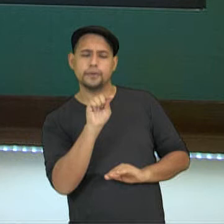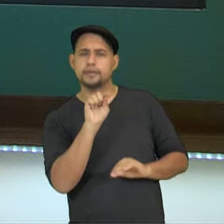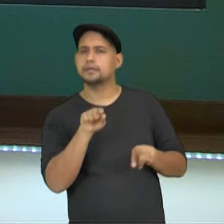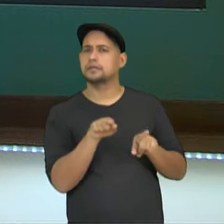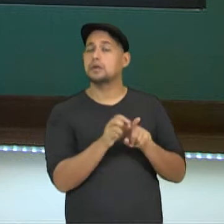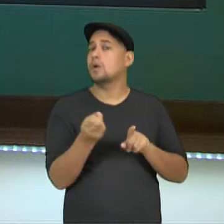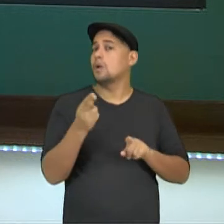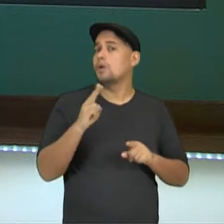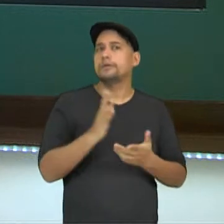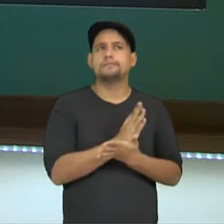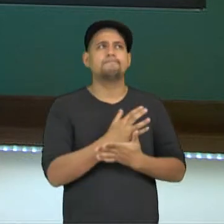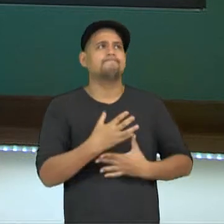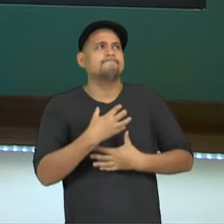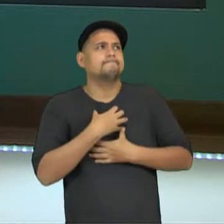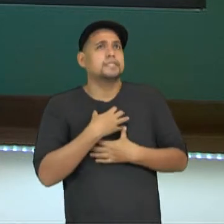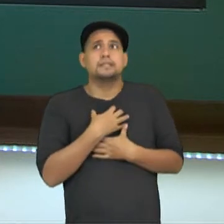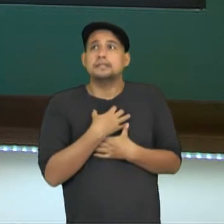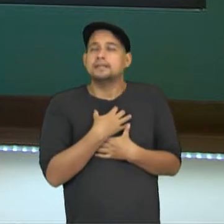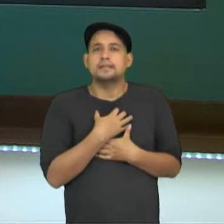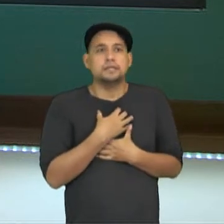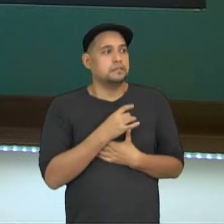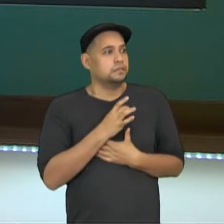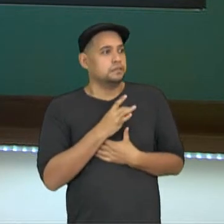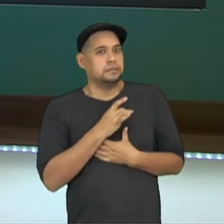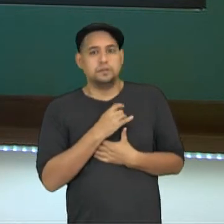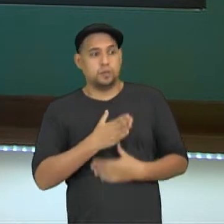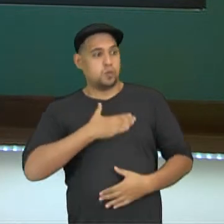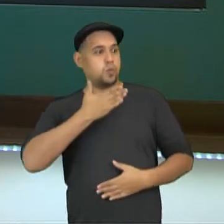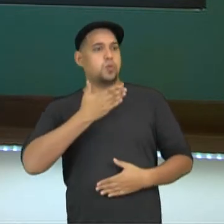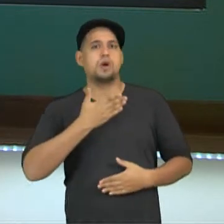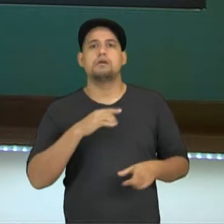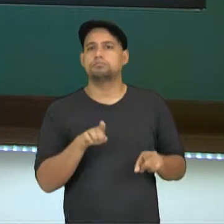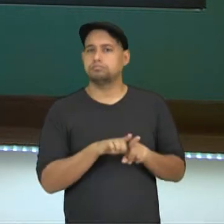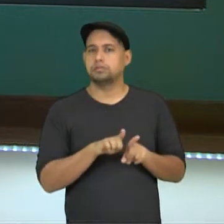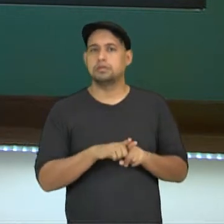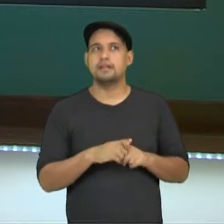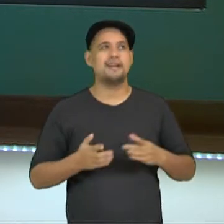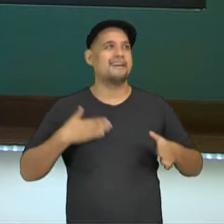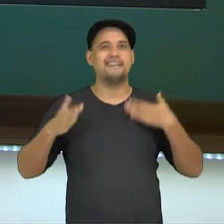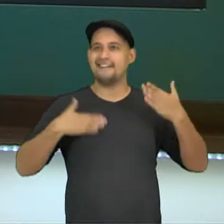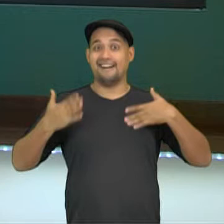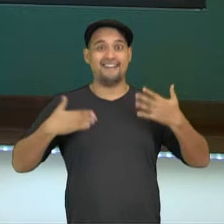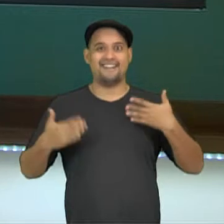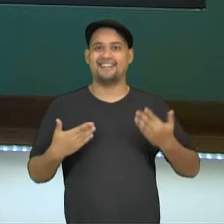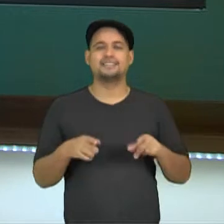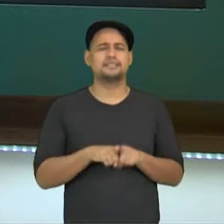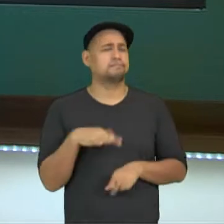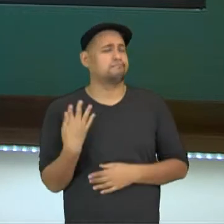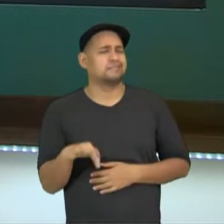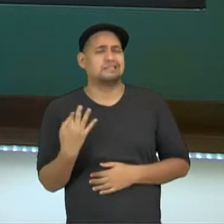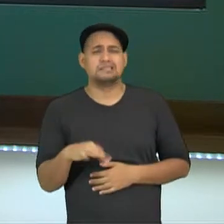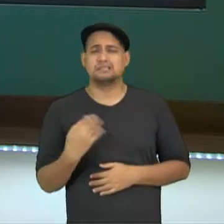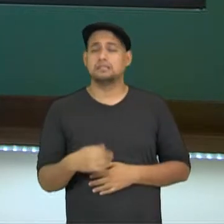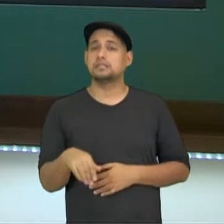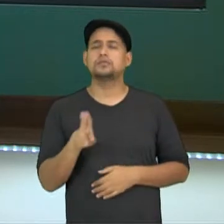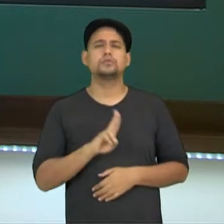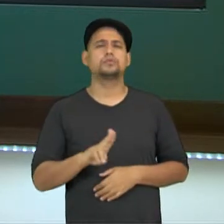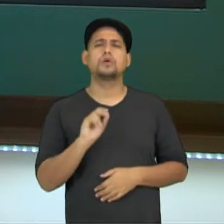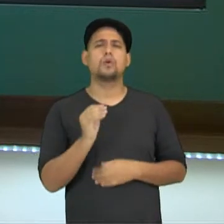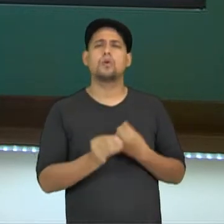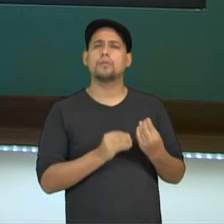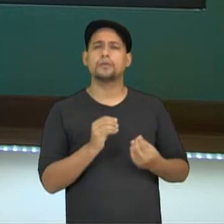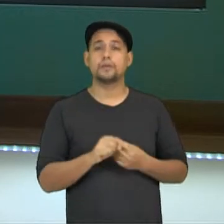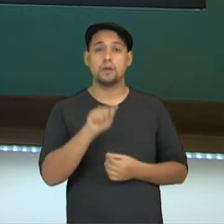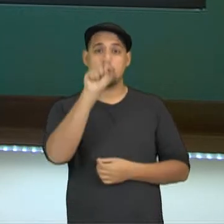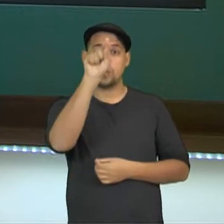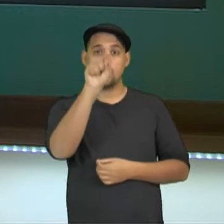Ou um tipo de sentimento, por exemplo, medo, susto, ânimo, empolgação, dor, nós expressamos através do